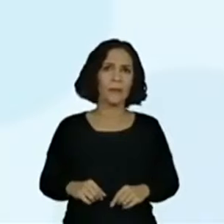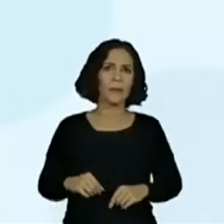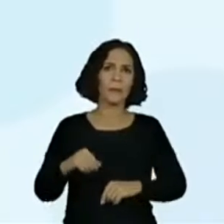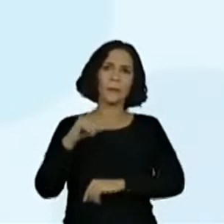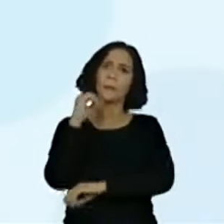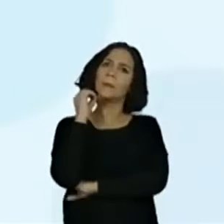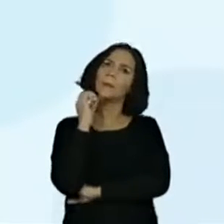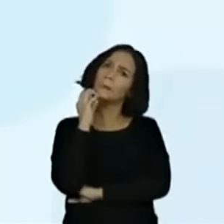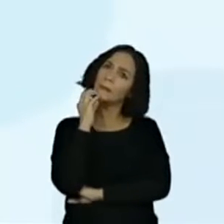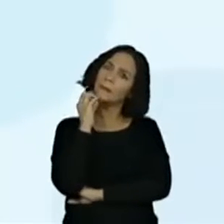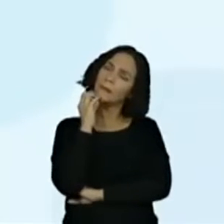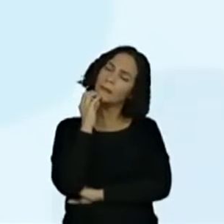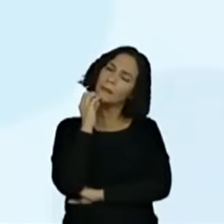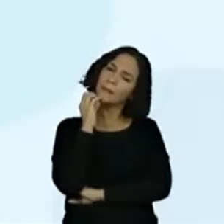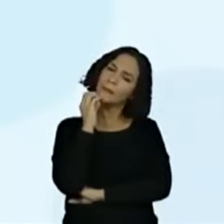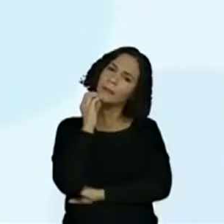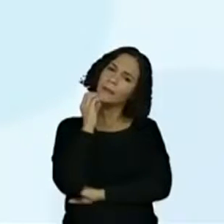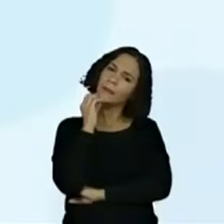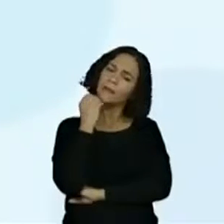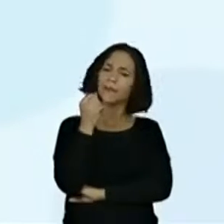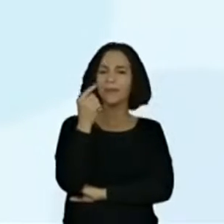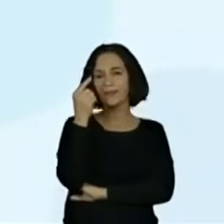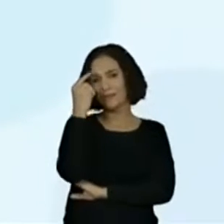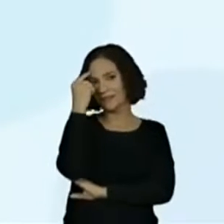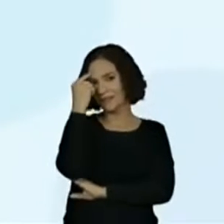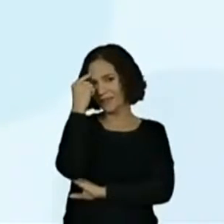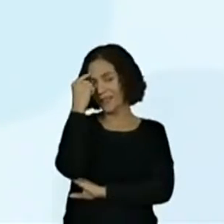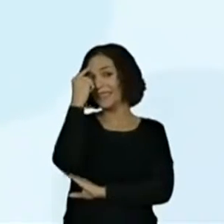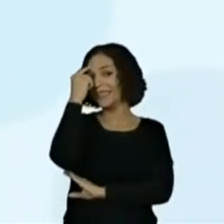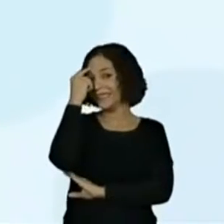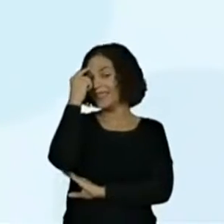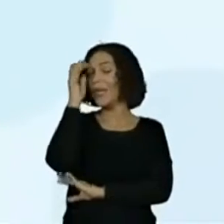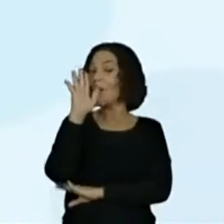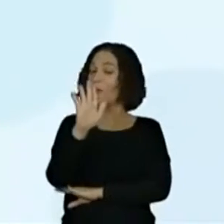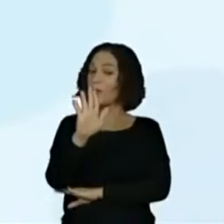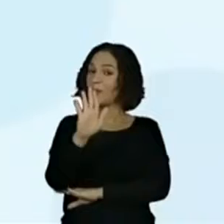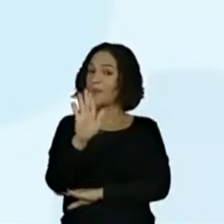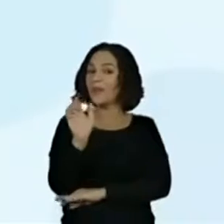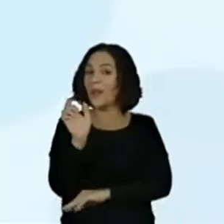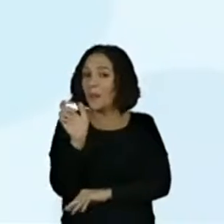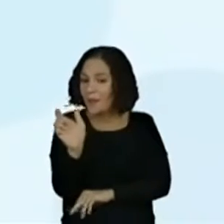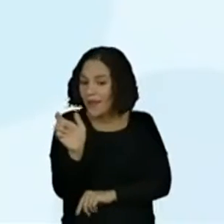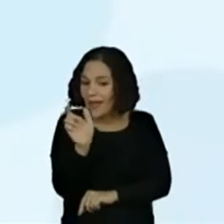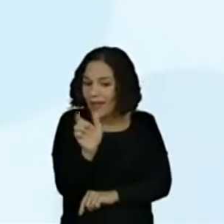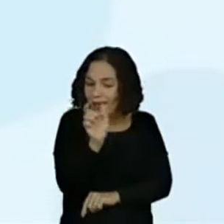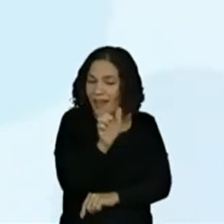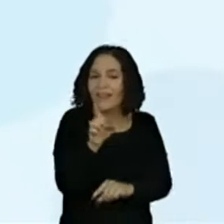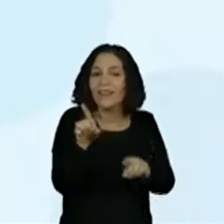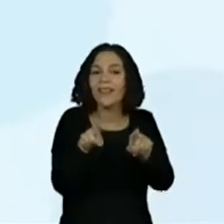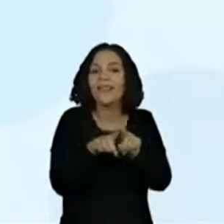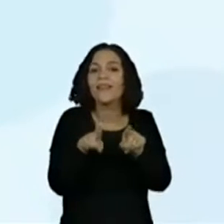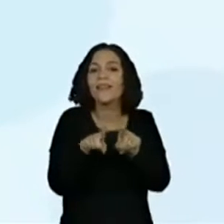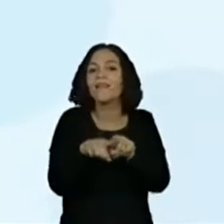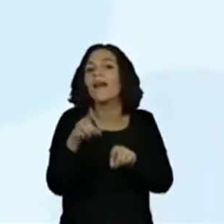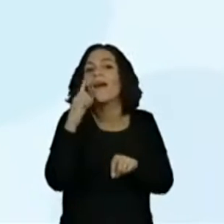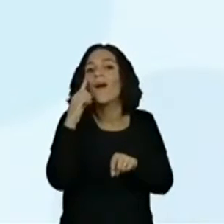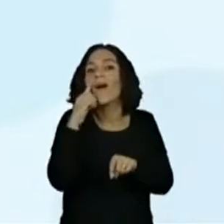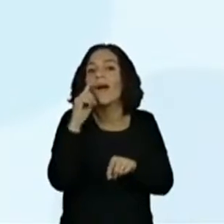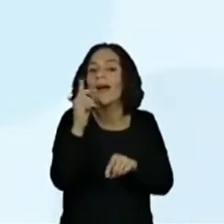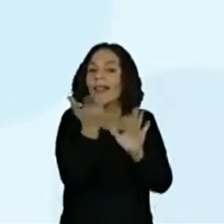Professora Viviane, a gente precisa associar aí tanto o que está escrito ao que eles conseguem. Isso, a imagem. Ver